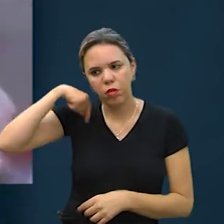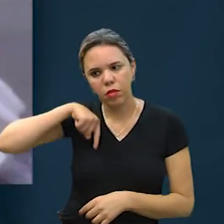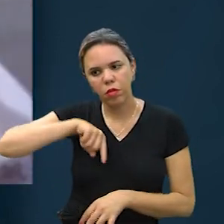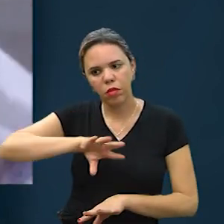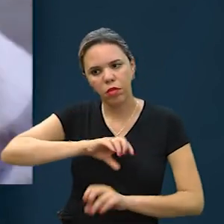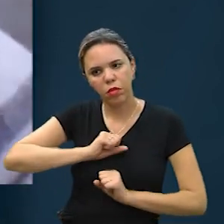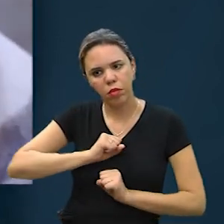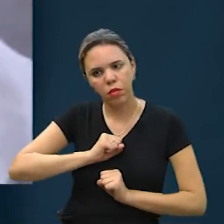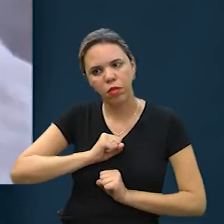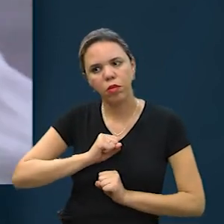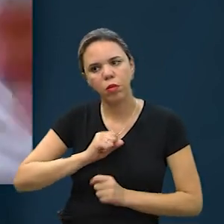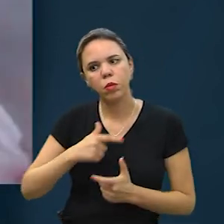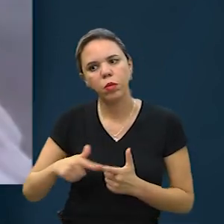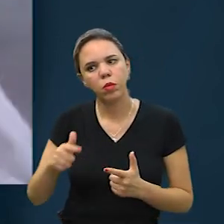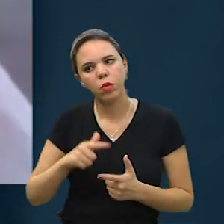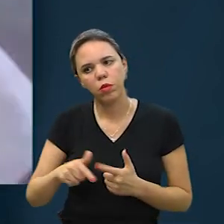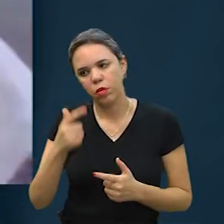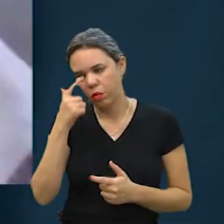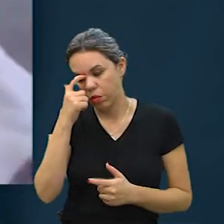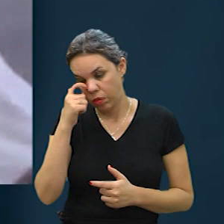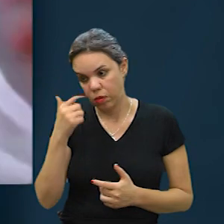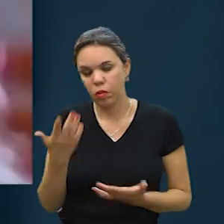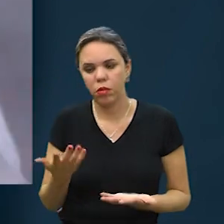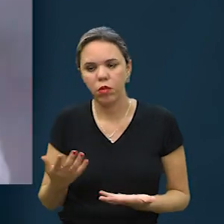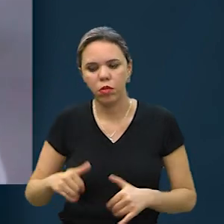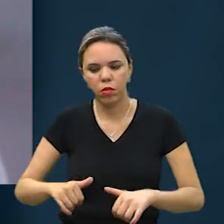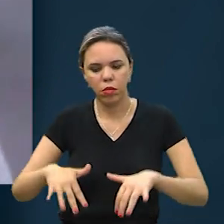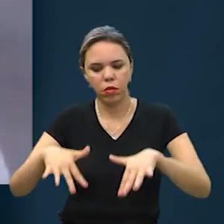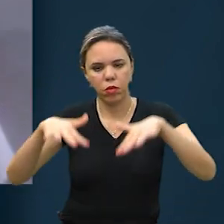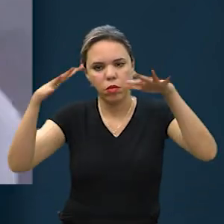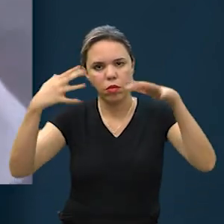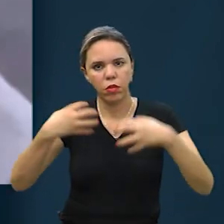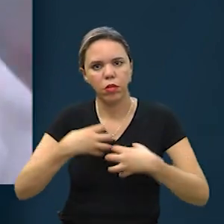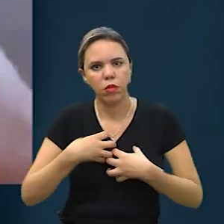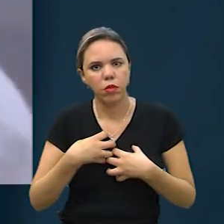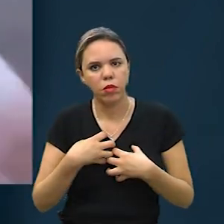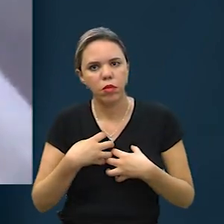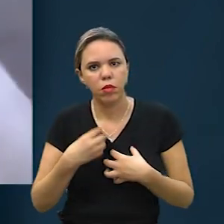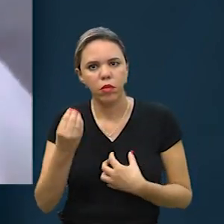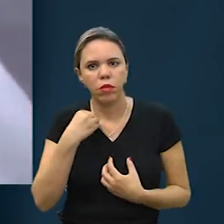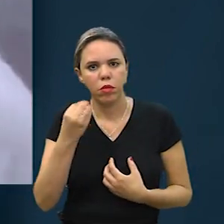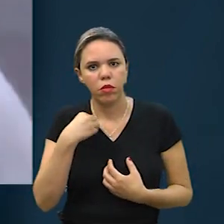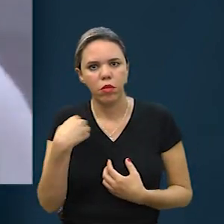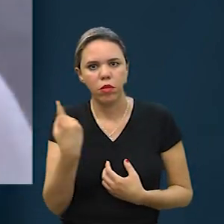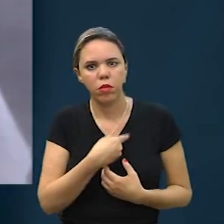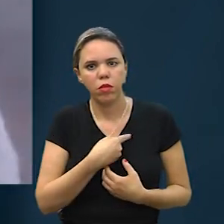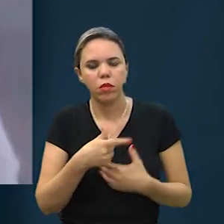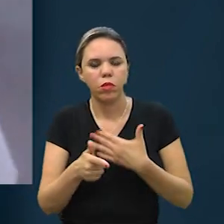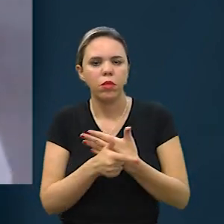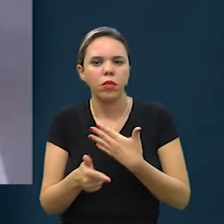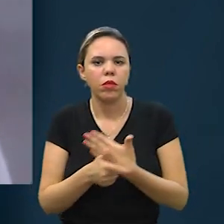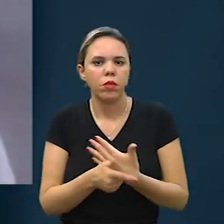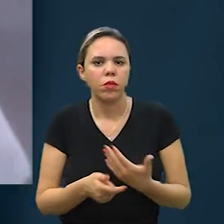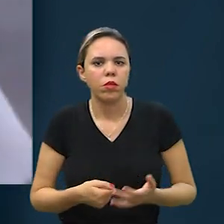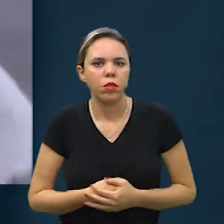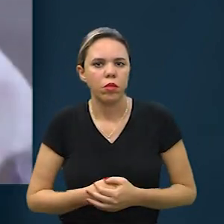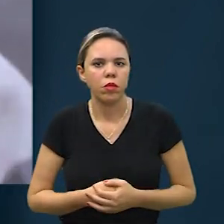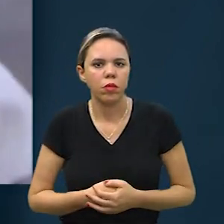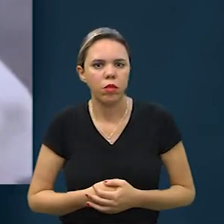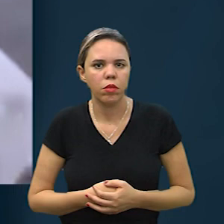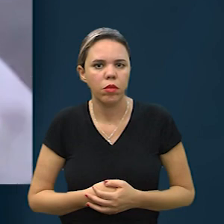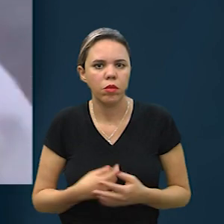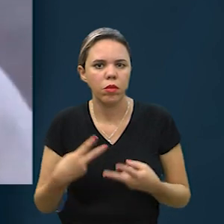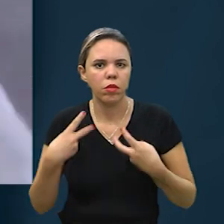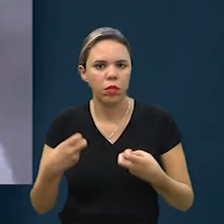inconsciente formativo, escolar, que vem da infância, que fragiliza esse papel, por não,